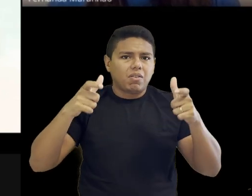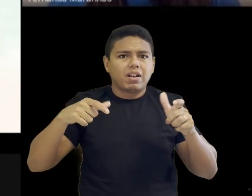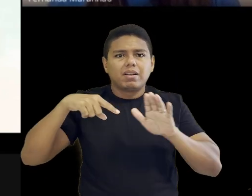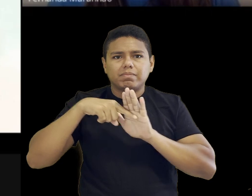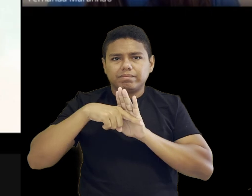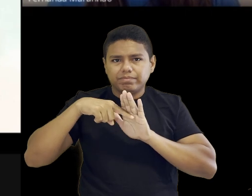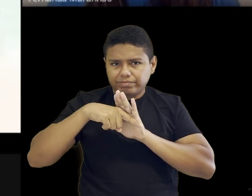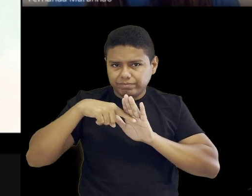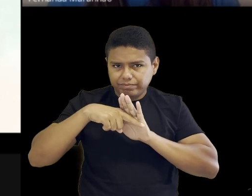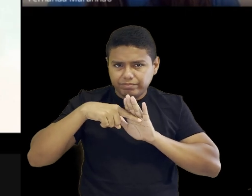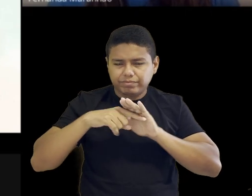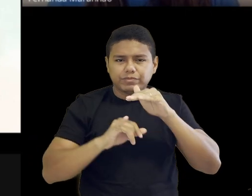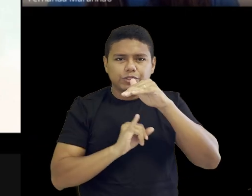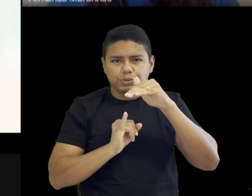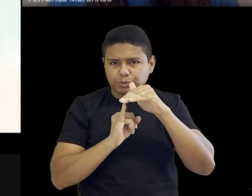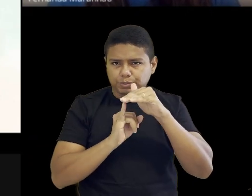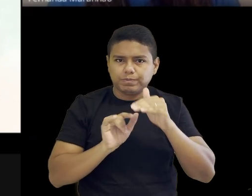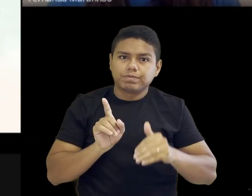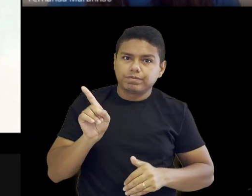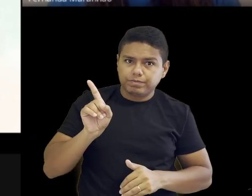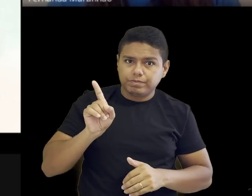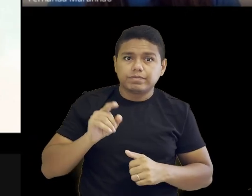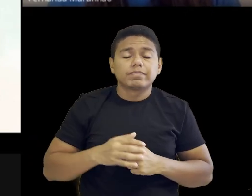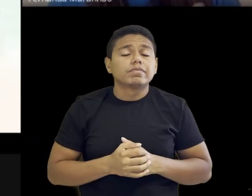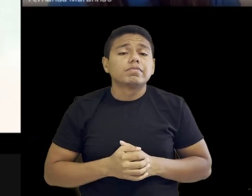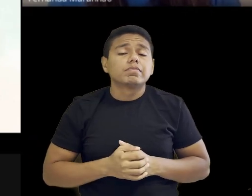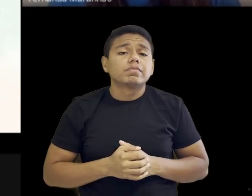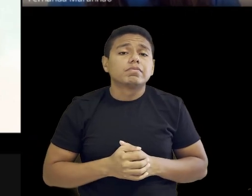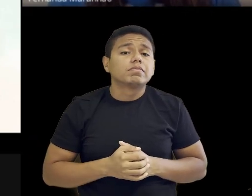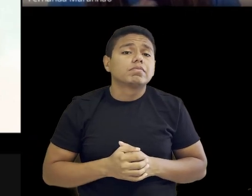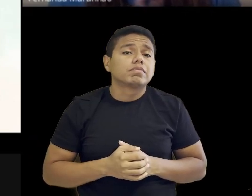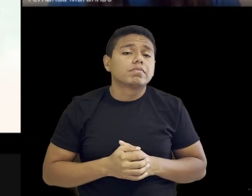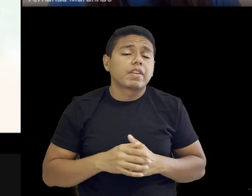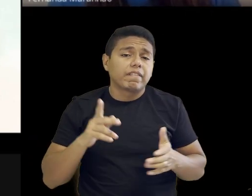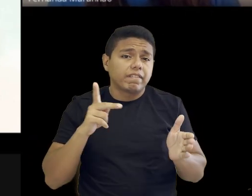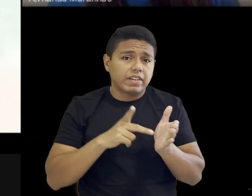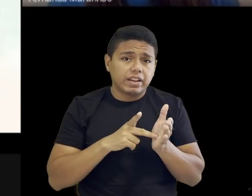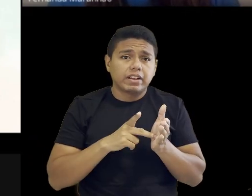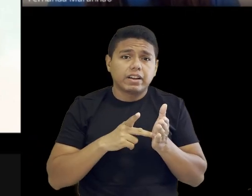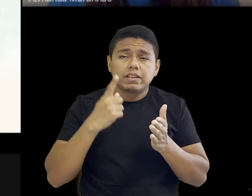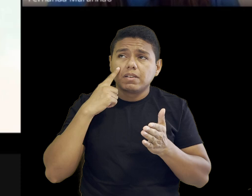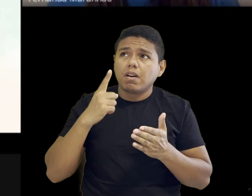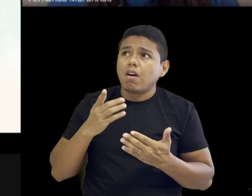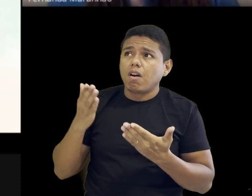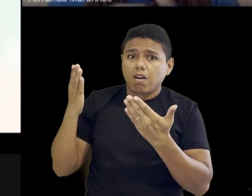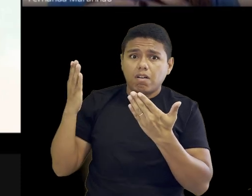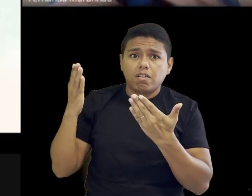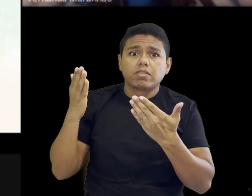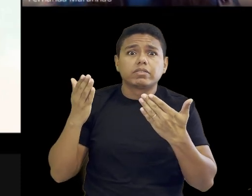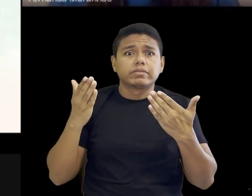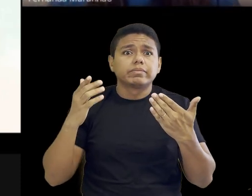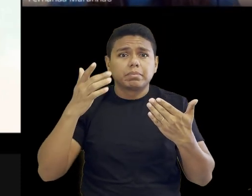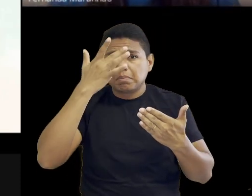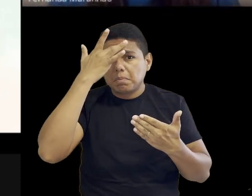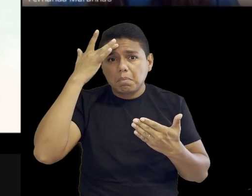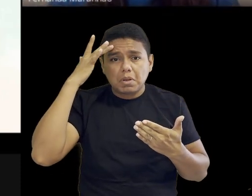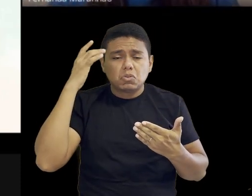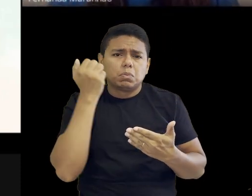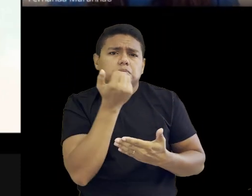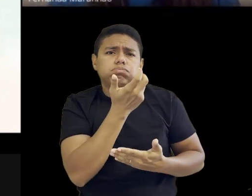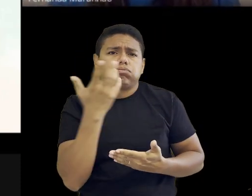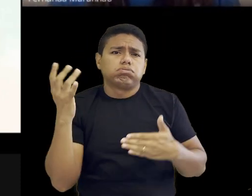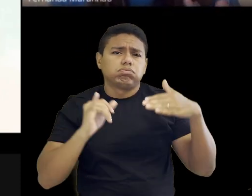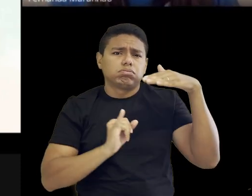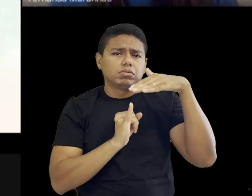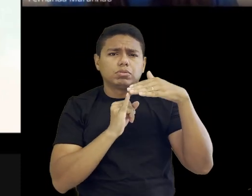do American College of Obstetric and Gynecology, SUECOG, e que, na verdade, é uma tabela que foi feita a